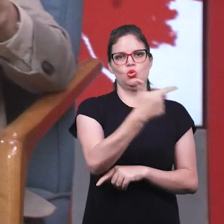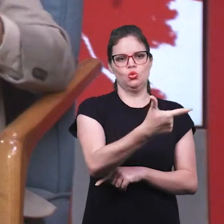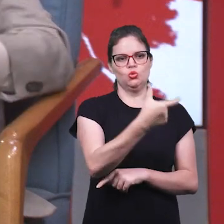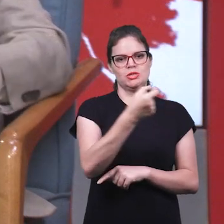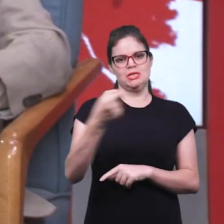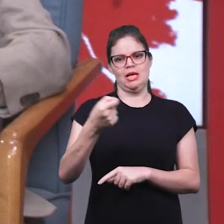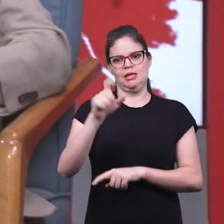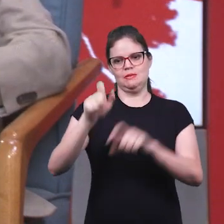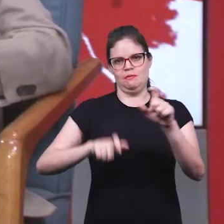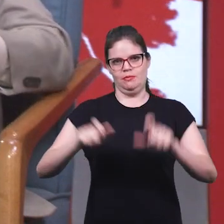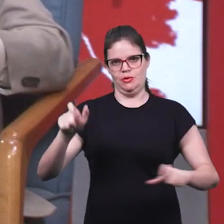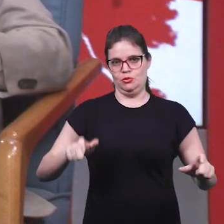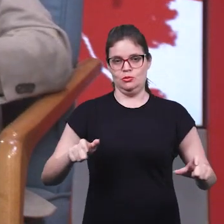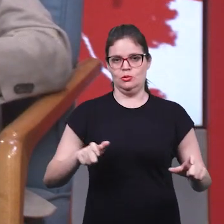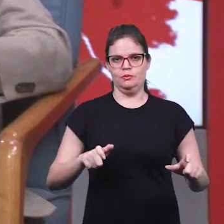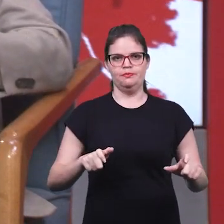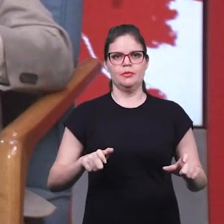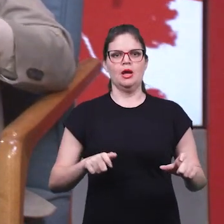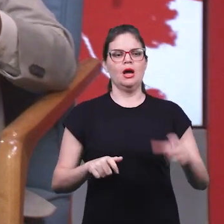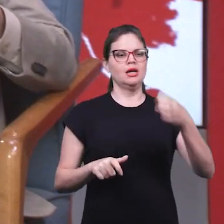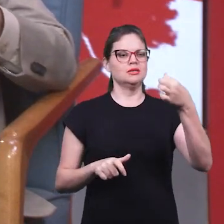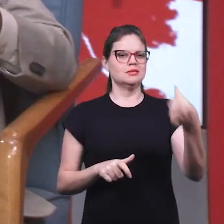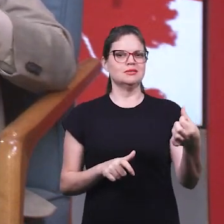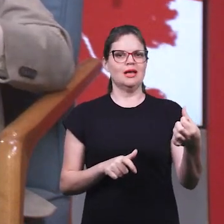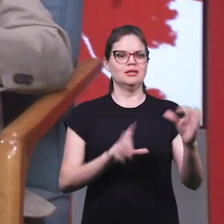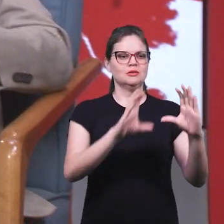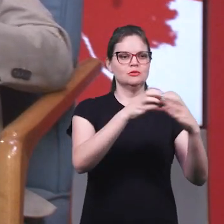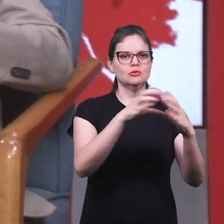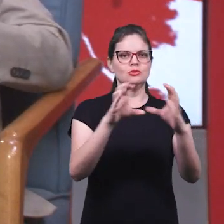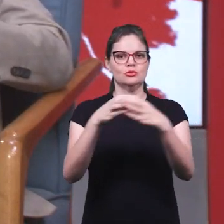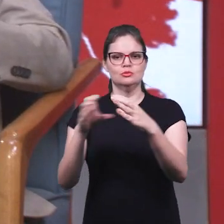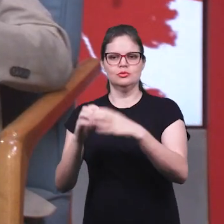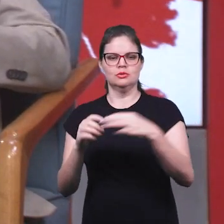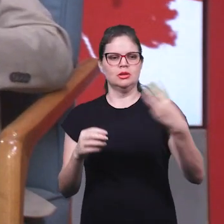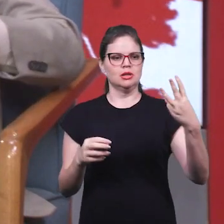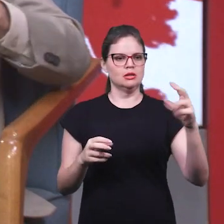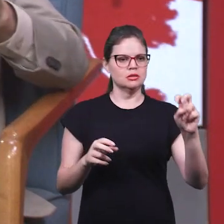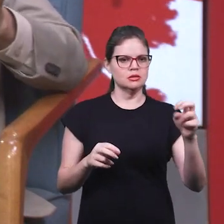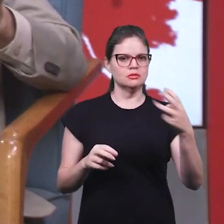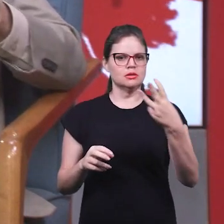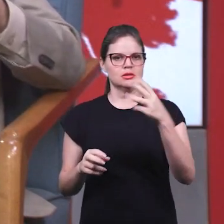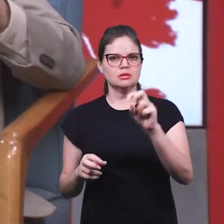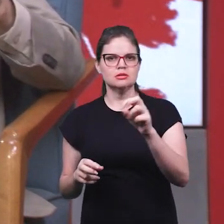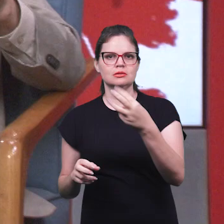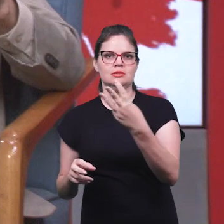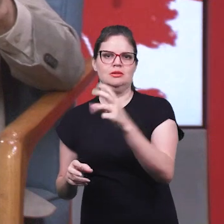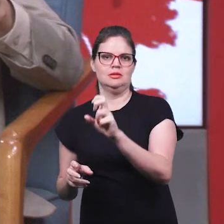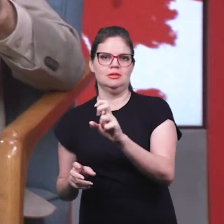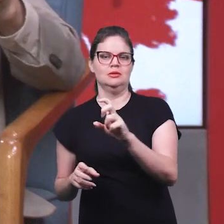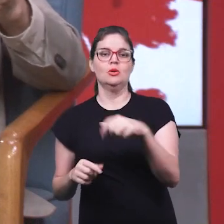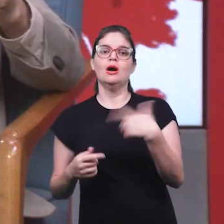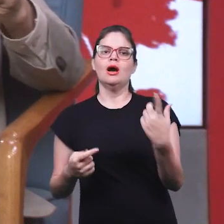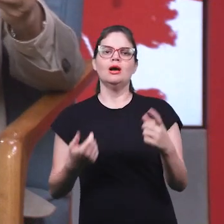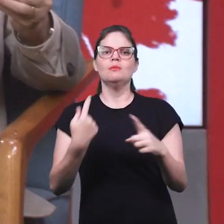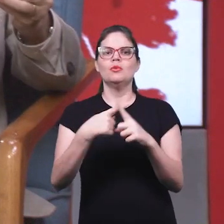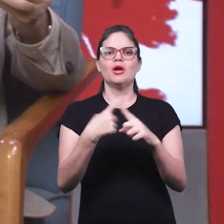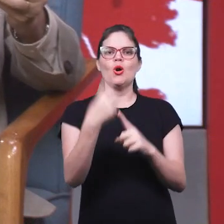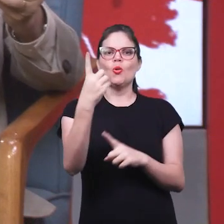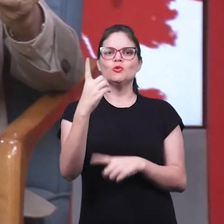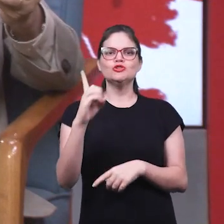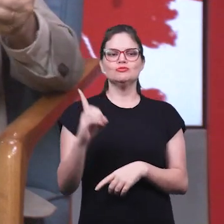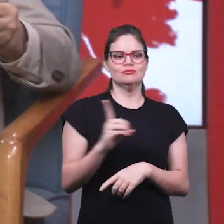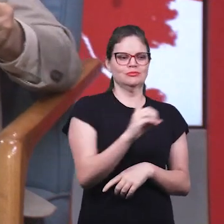seis grupos de 30, 35 no máximo. E nesse é mais fácil você cuidar